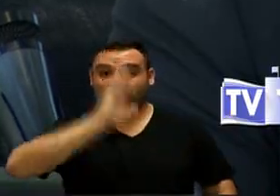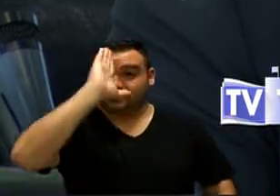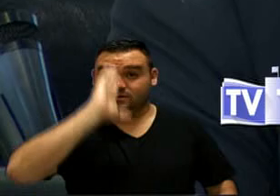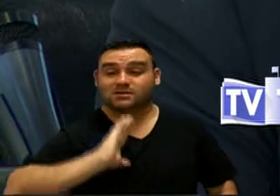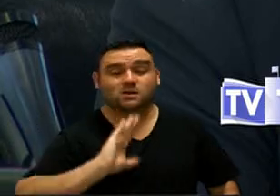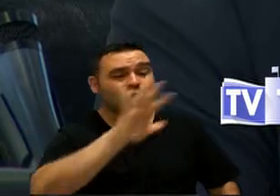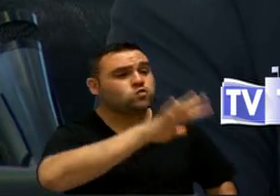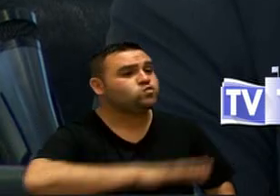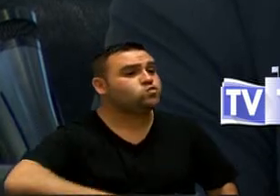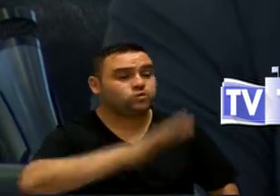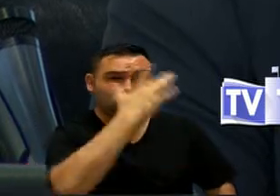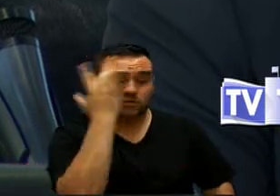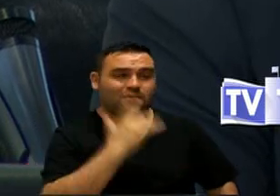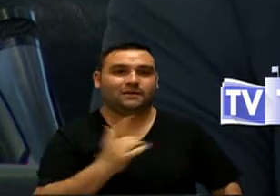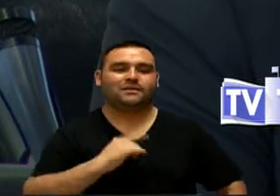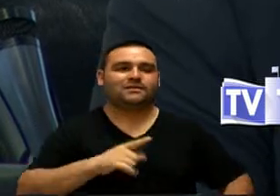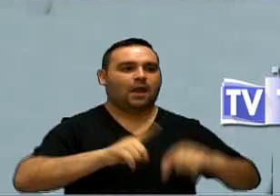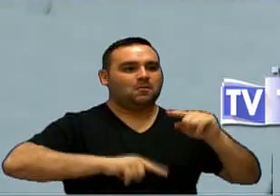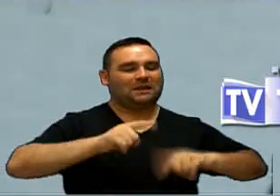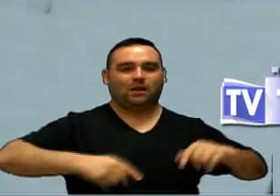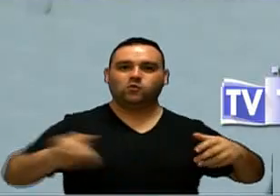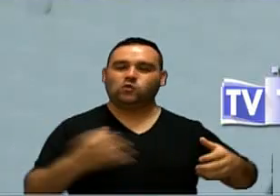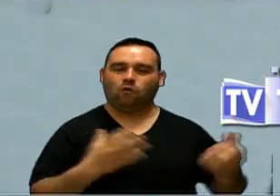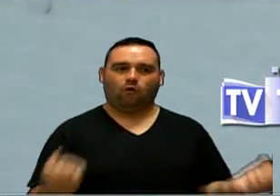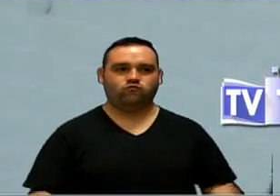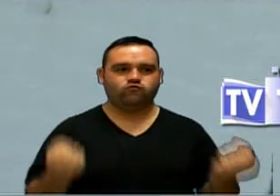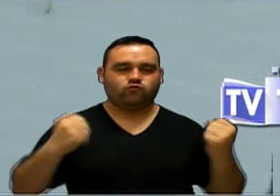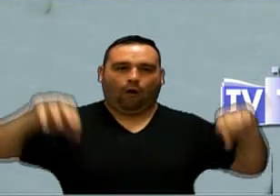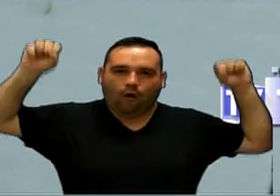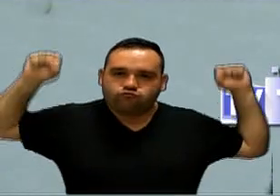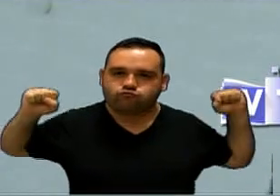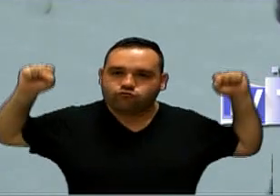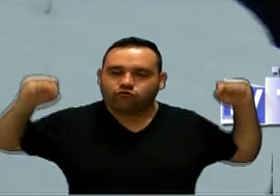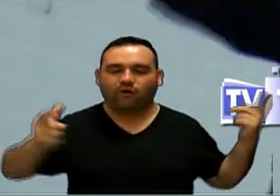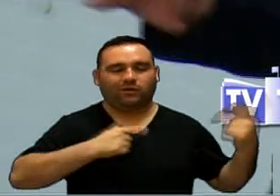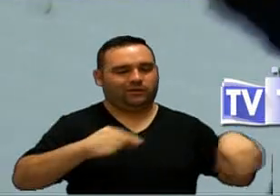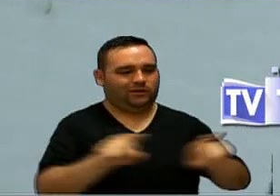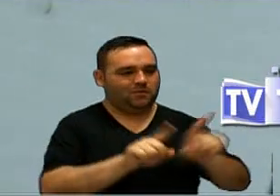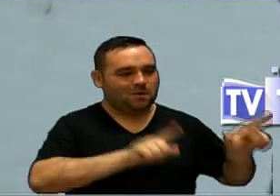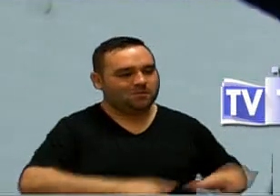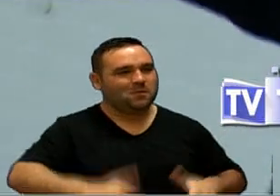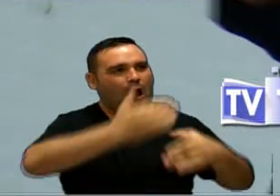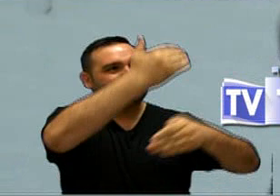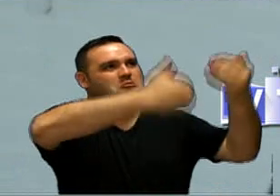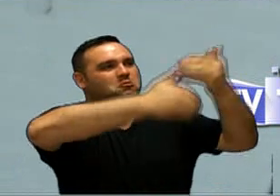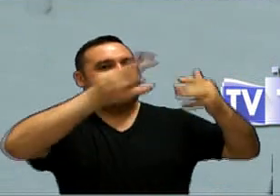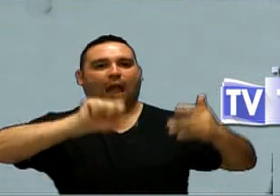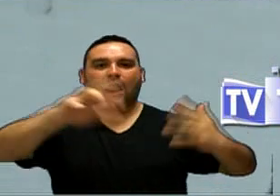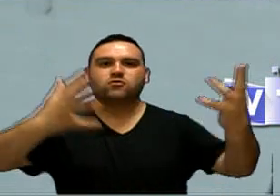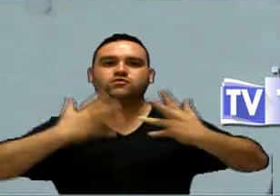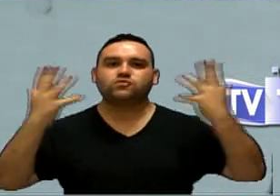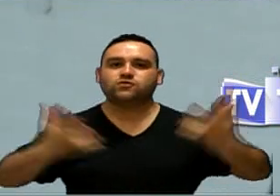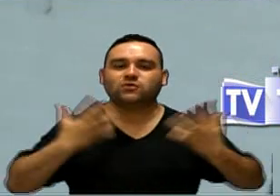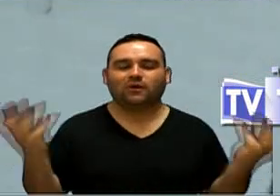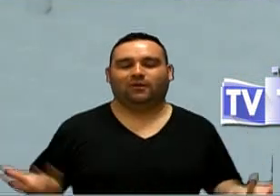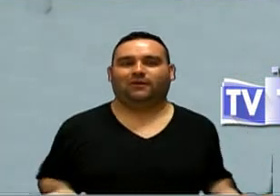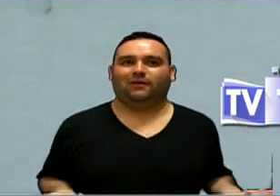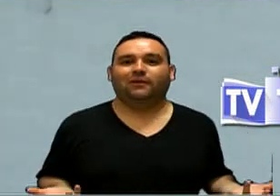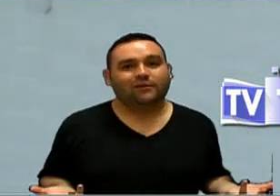Gratuita para toda a população, com equipamentos novos, vamos colocar lá piso, parede, ar-condicionado, quer